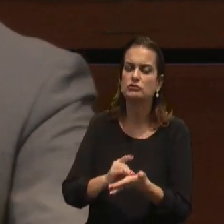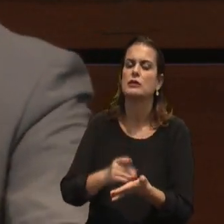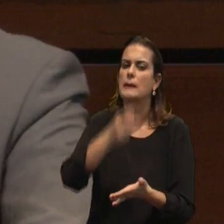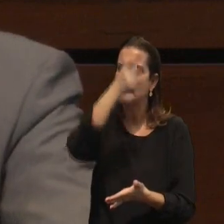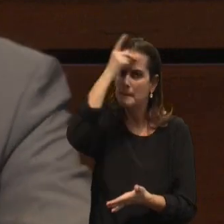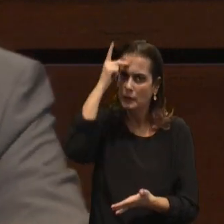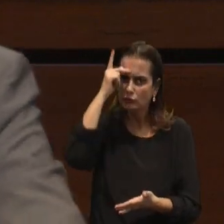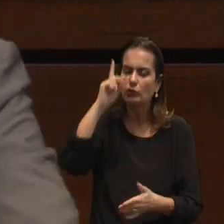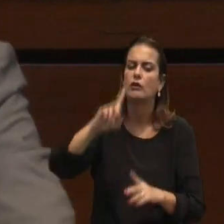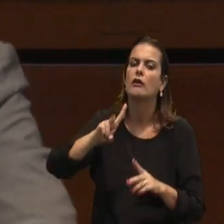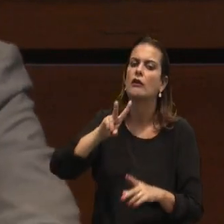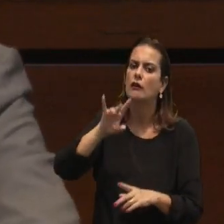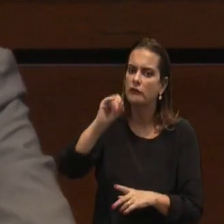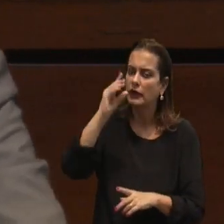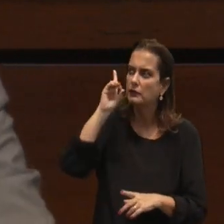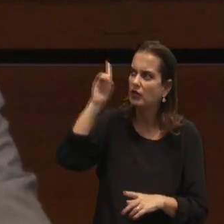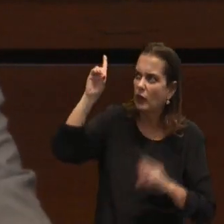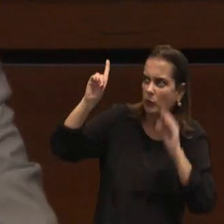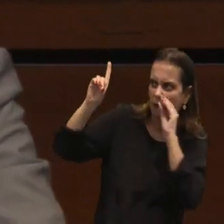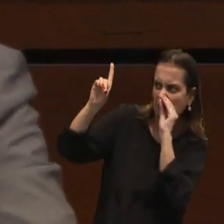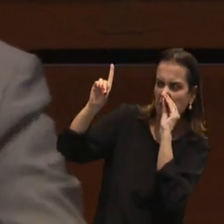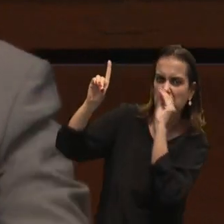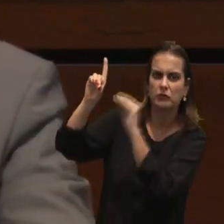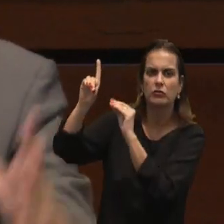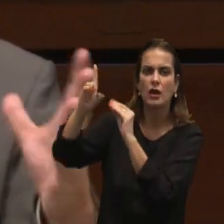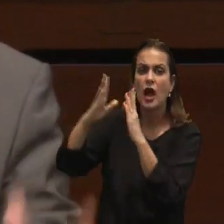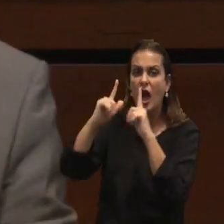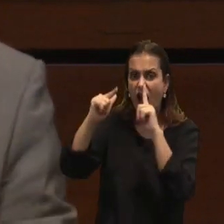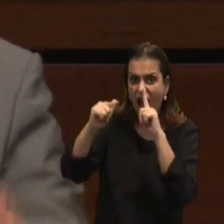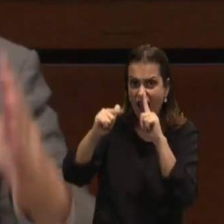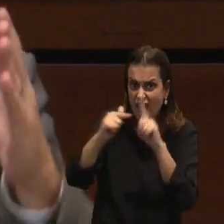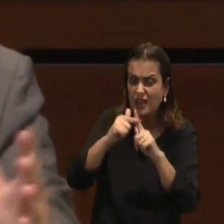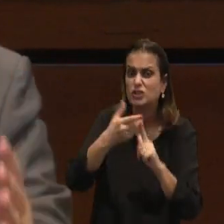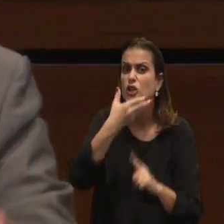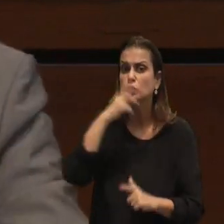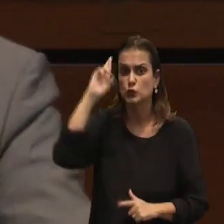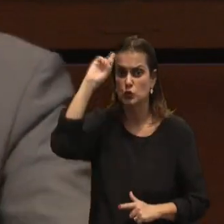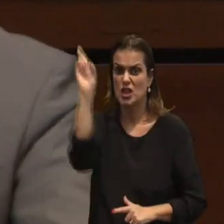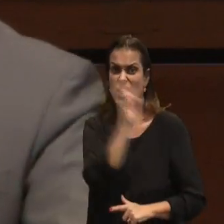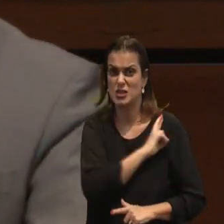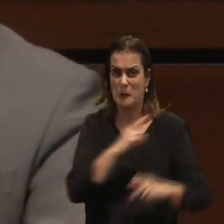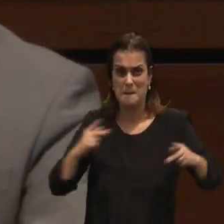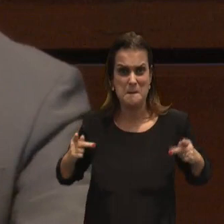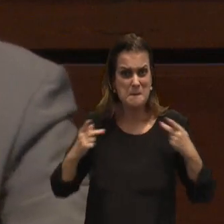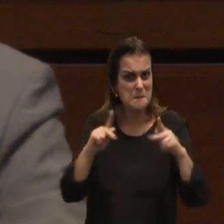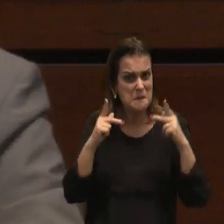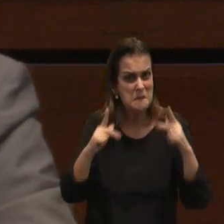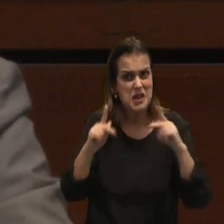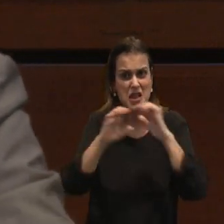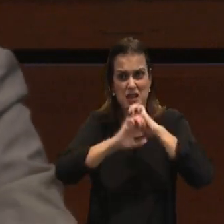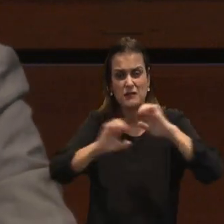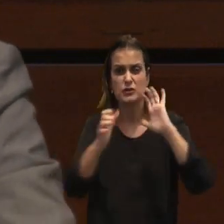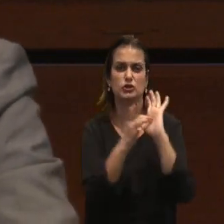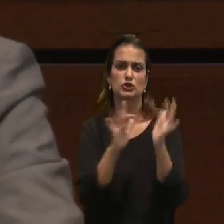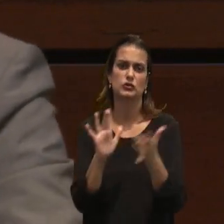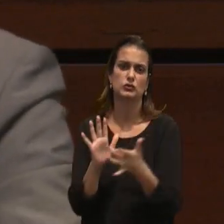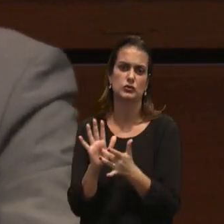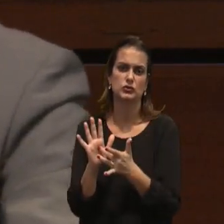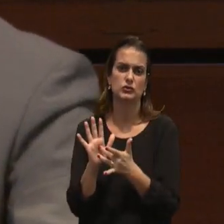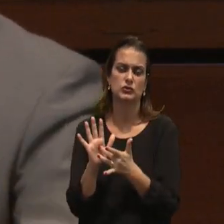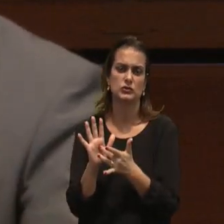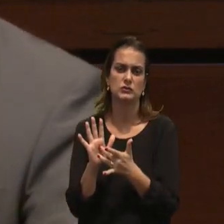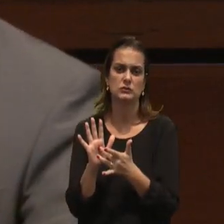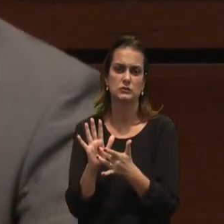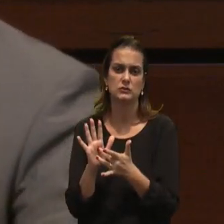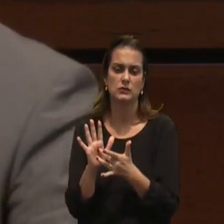aumentar, o enfraquecimento irá aumentar. A igreja do Senhor é a atalaia para a pregação do Evangelho de Jesus Cristo.